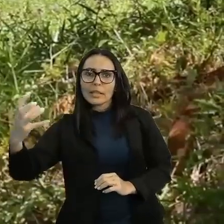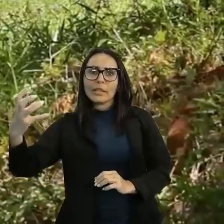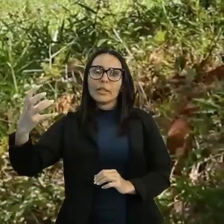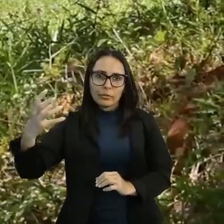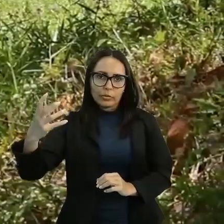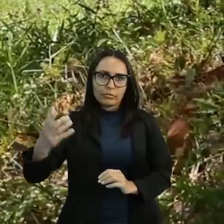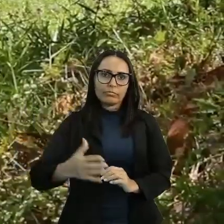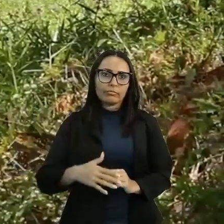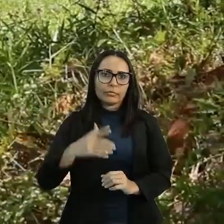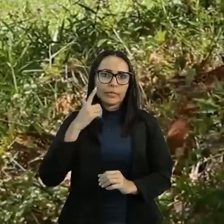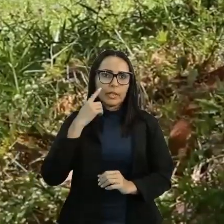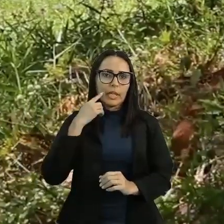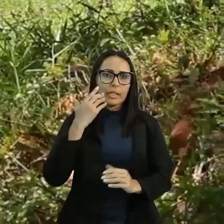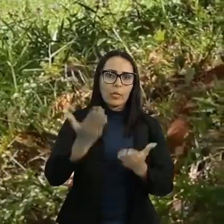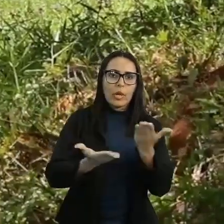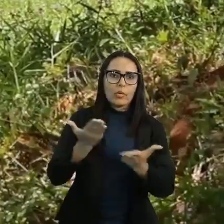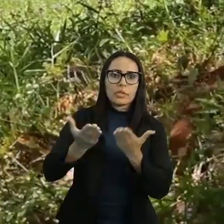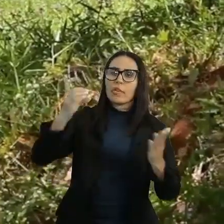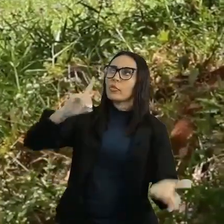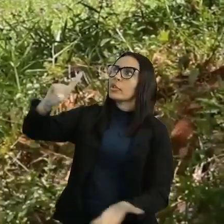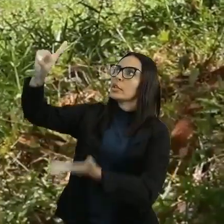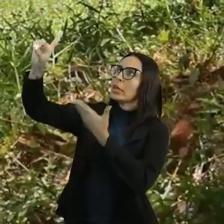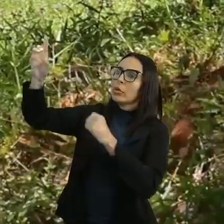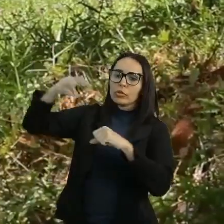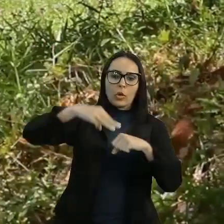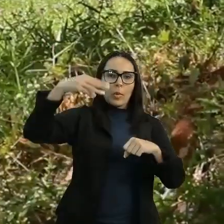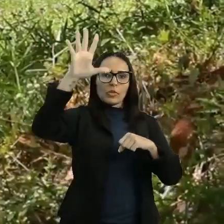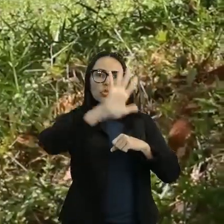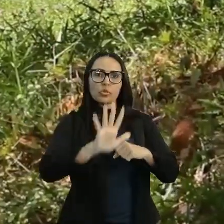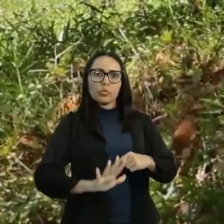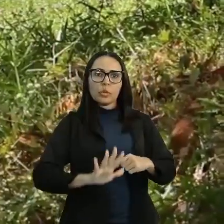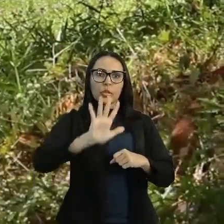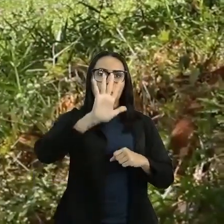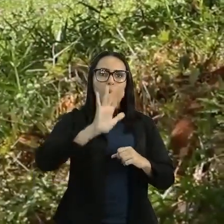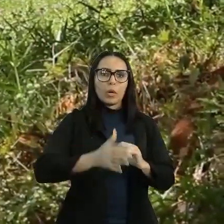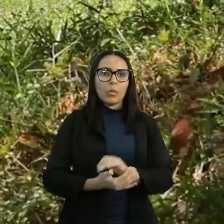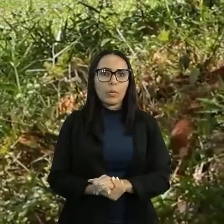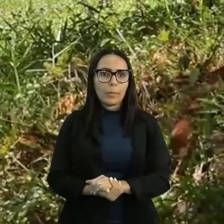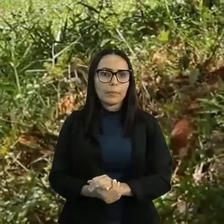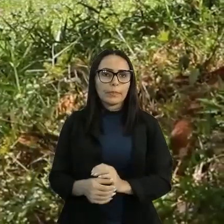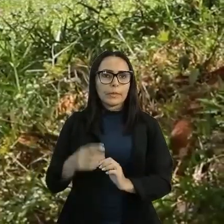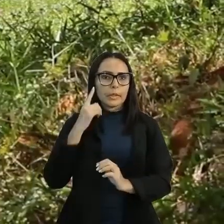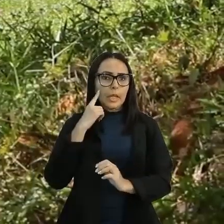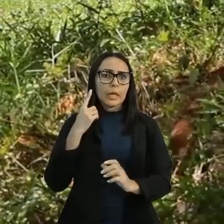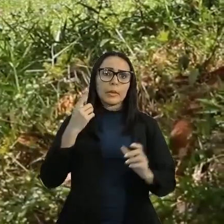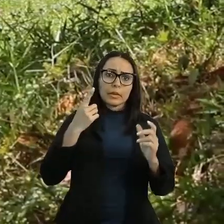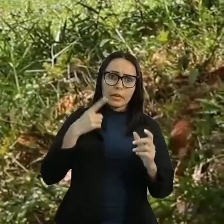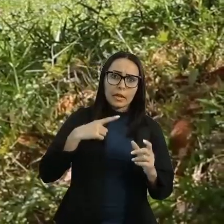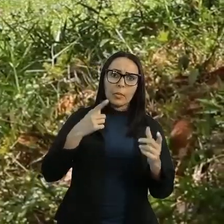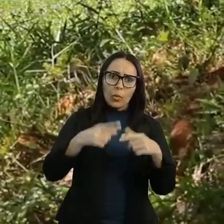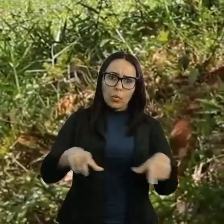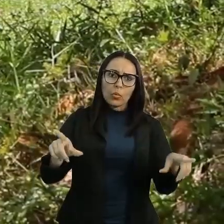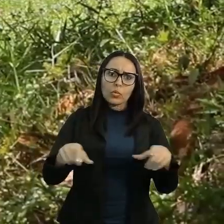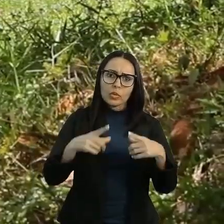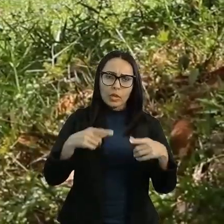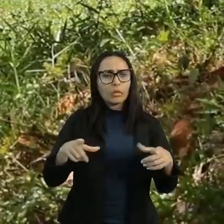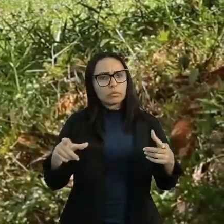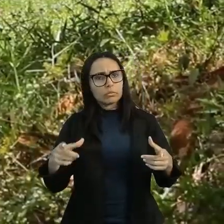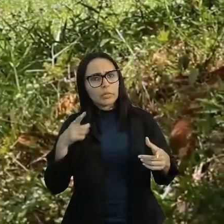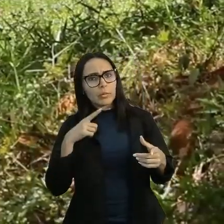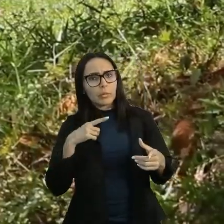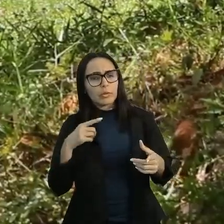sannyasa, esse monge renunciado, onde ele sai da família, renuncia, deixa de ver a família como meus filhos, minha família, e olha o mundo com